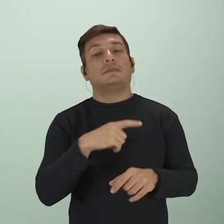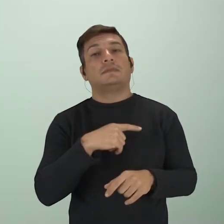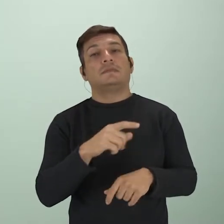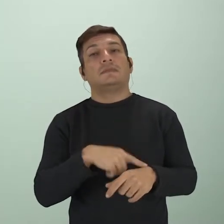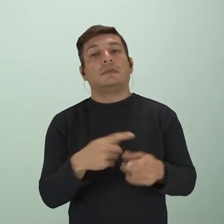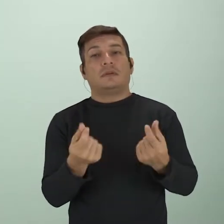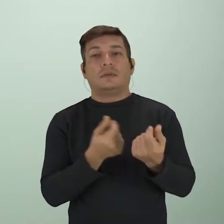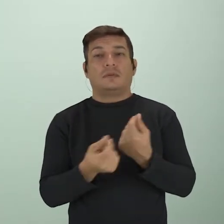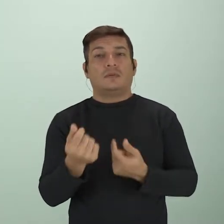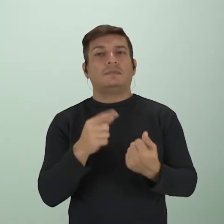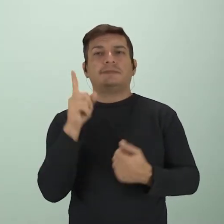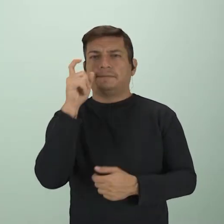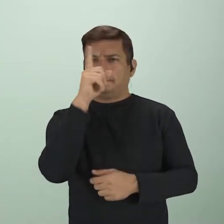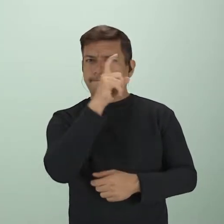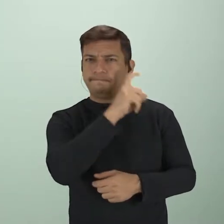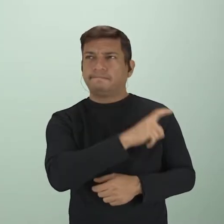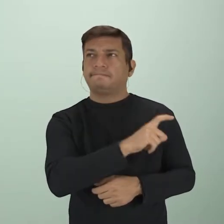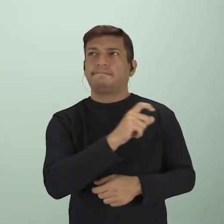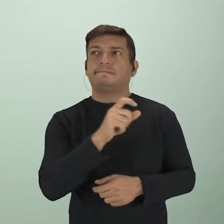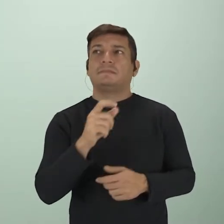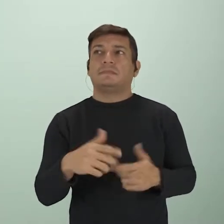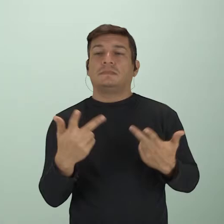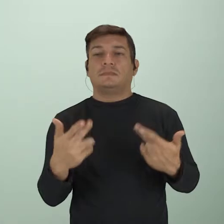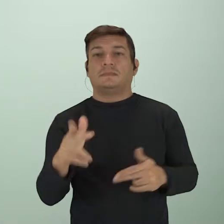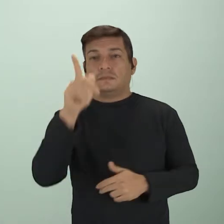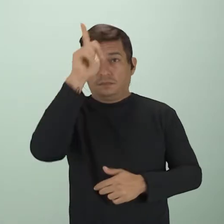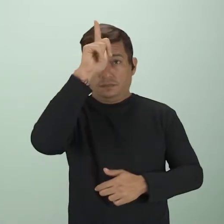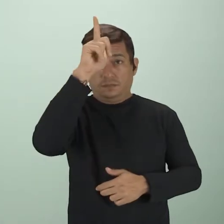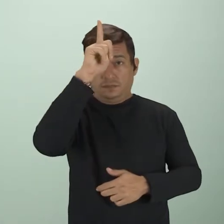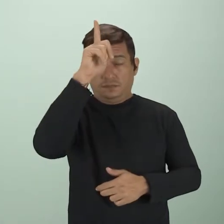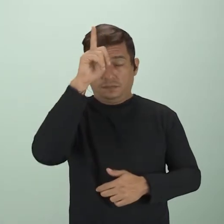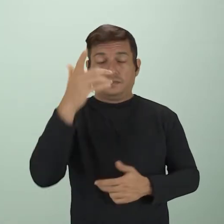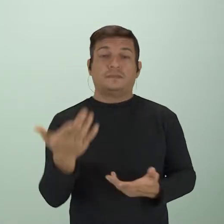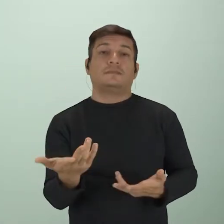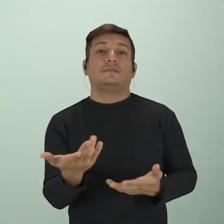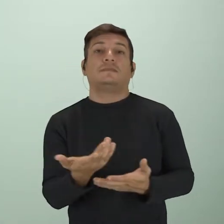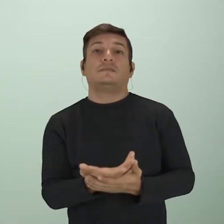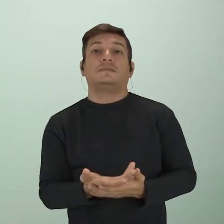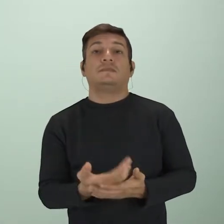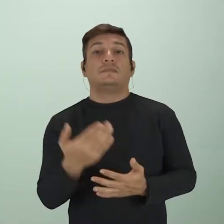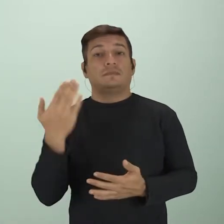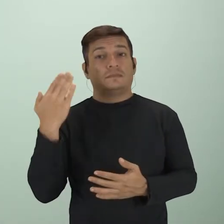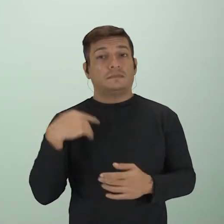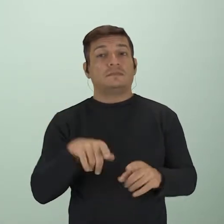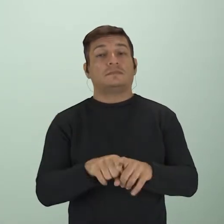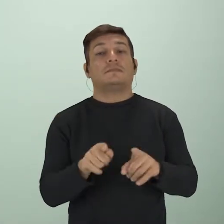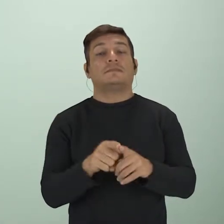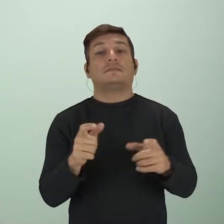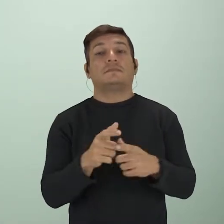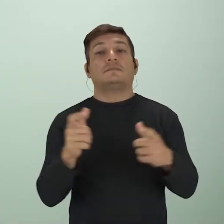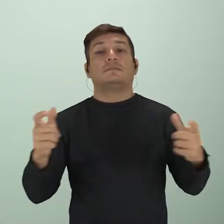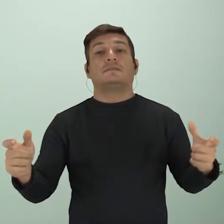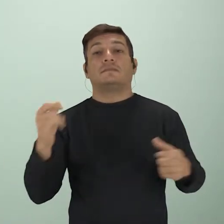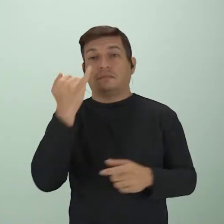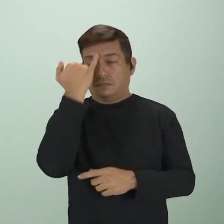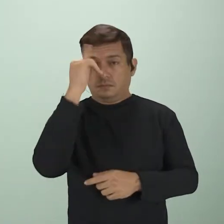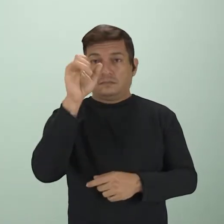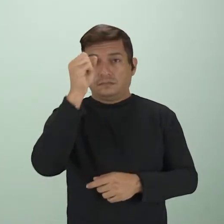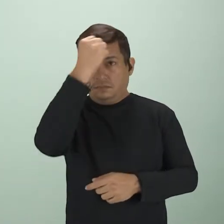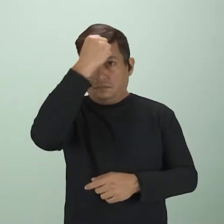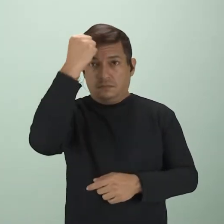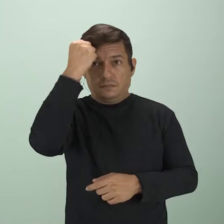situações econômicas difíceis, da mesma forma que a Alemanha. E com isso, nessa época, estava crescendo a ideia